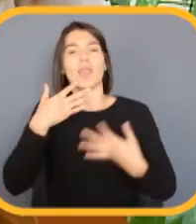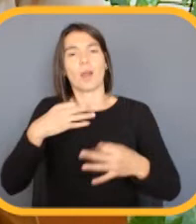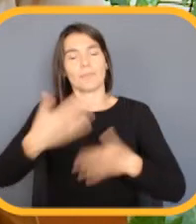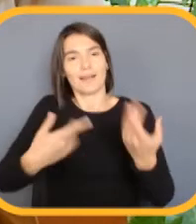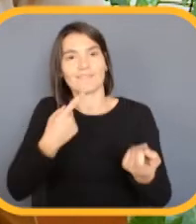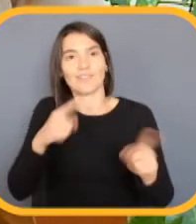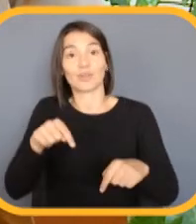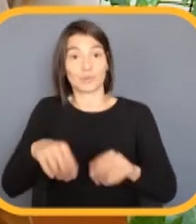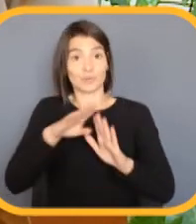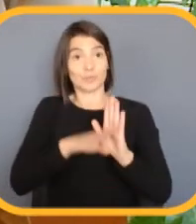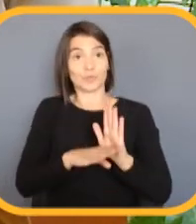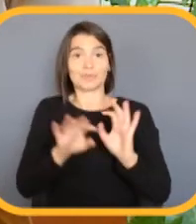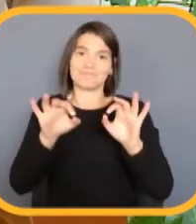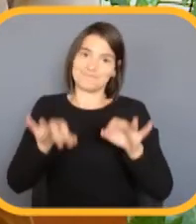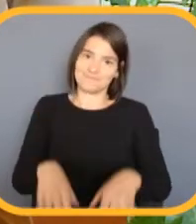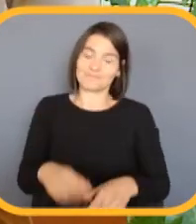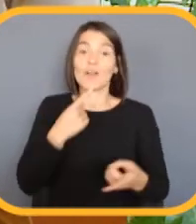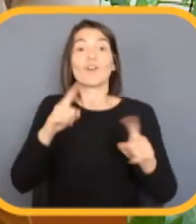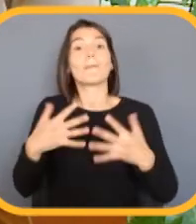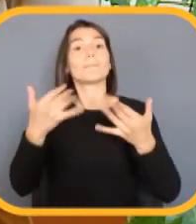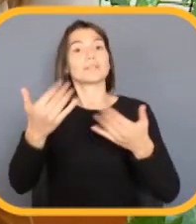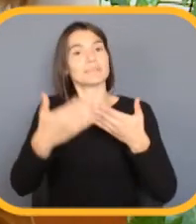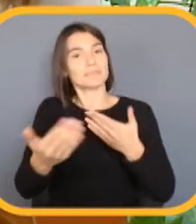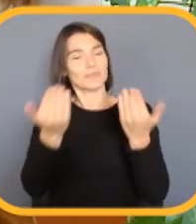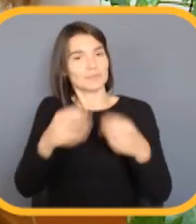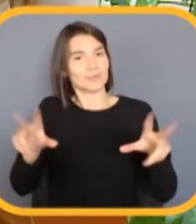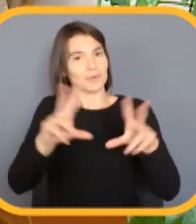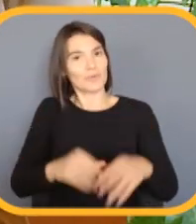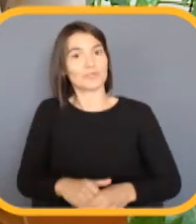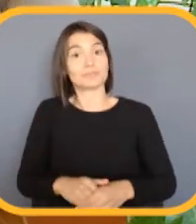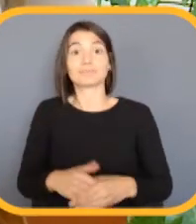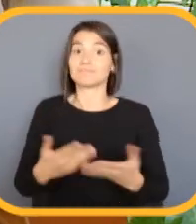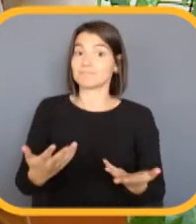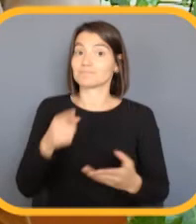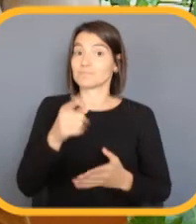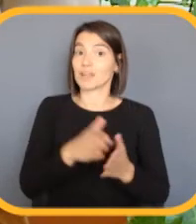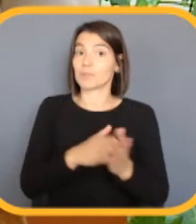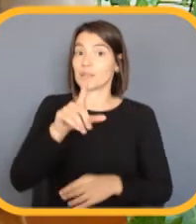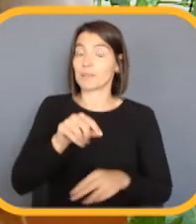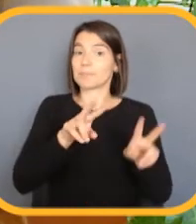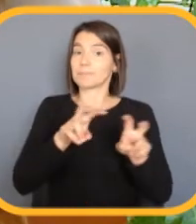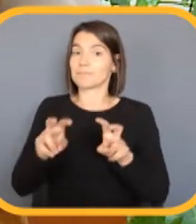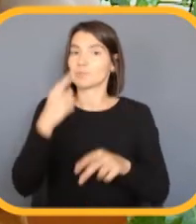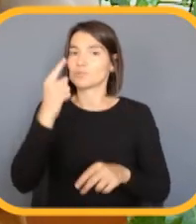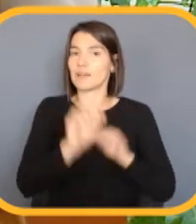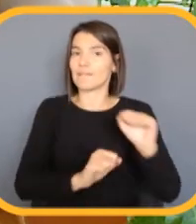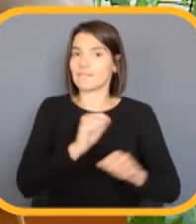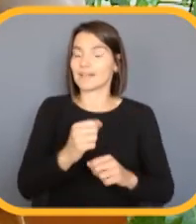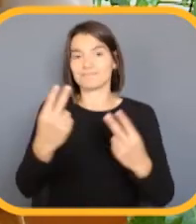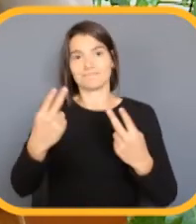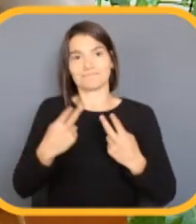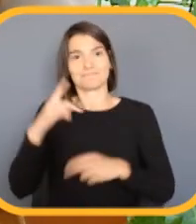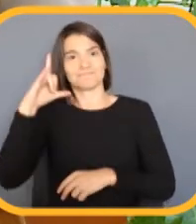à normalidade. O episódio de hoje chegou ao fim. Voltamos para a semana com novidades. Entretanto, não percas os nossos conteúdos